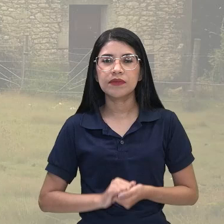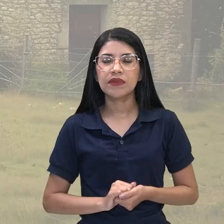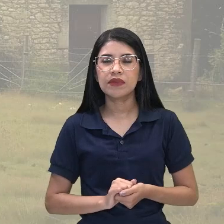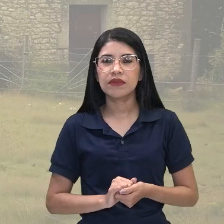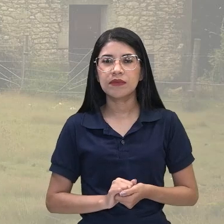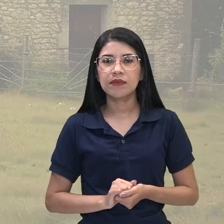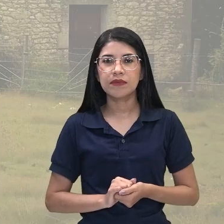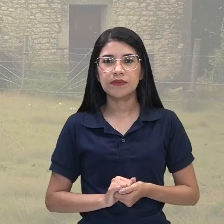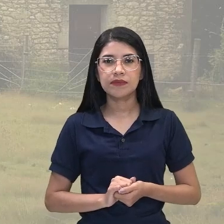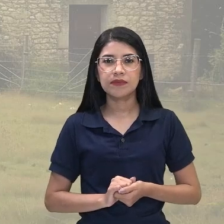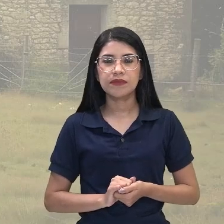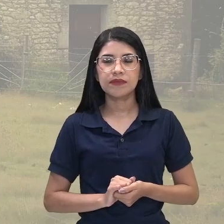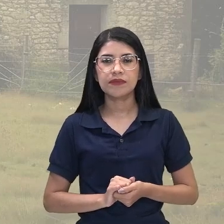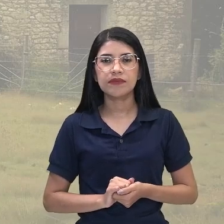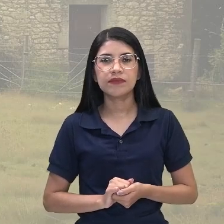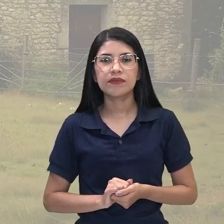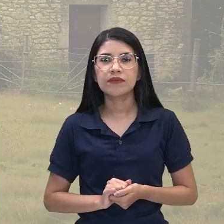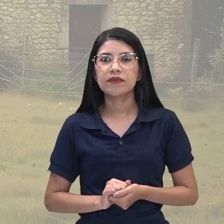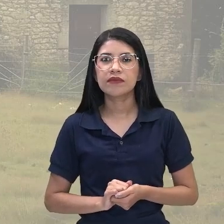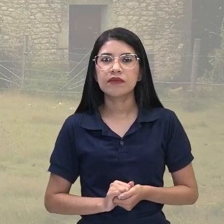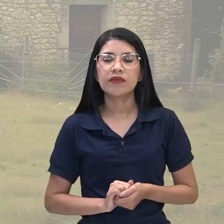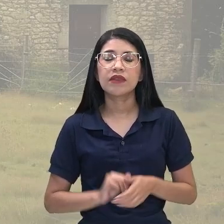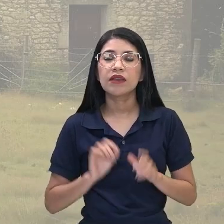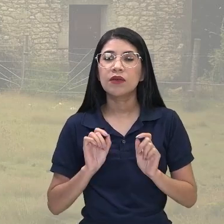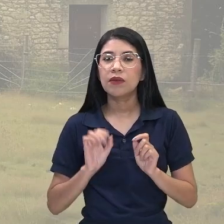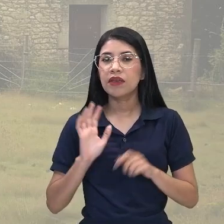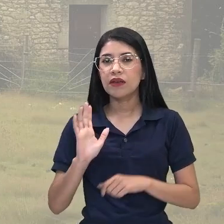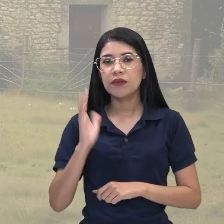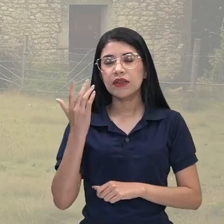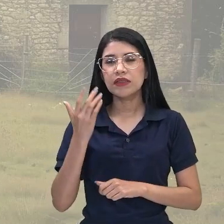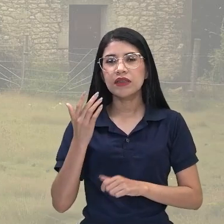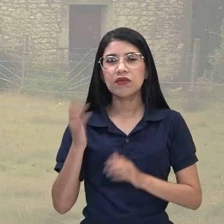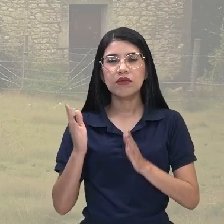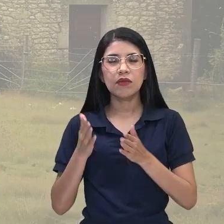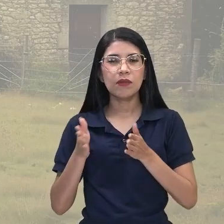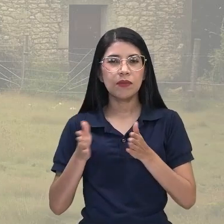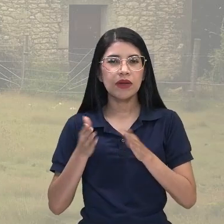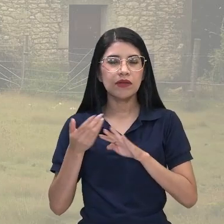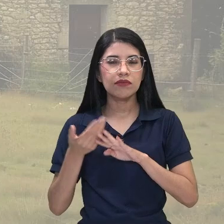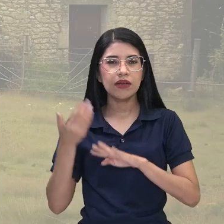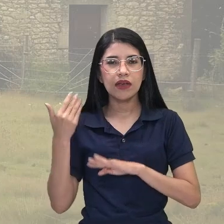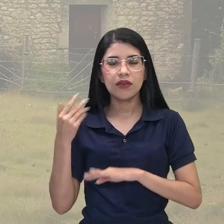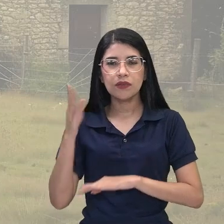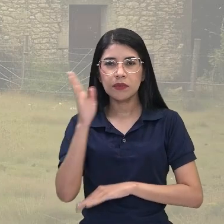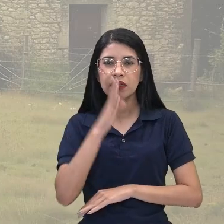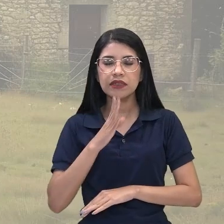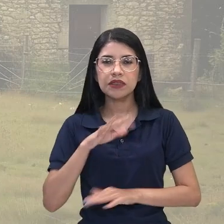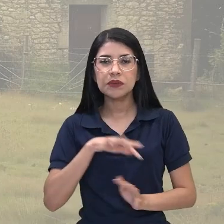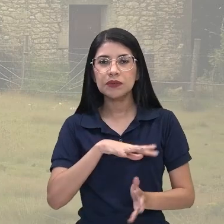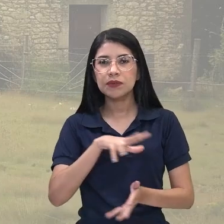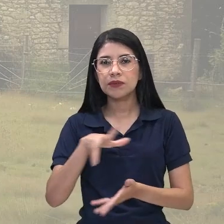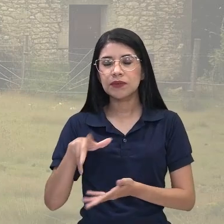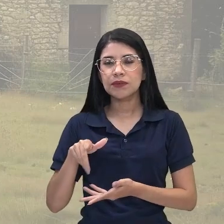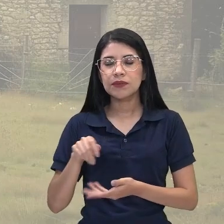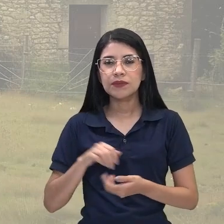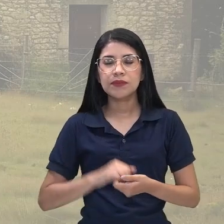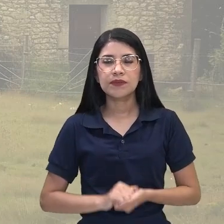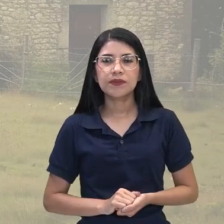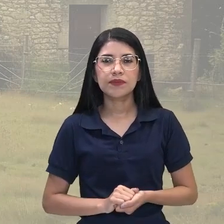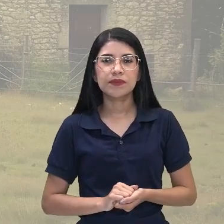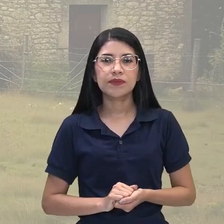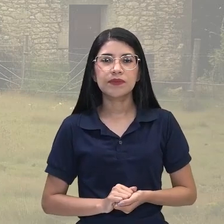daquele momento. Então, o que é que estava acontecendo no Brasil, no mundo? O que